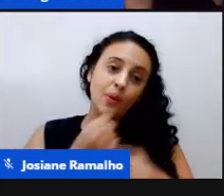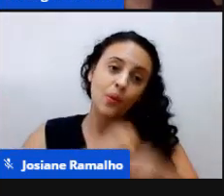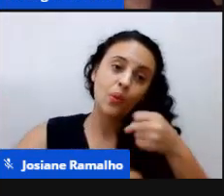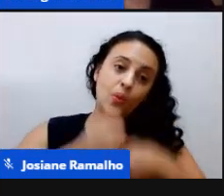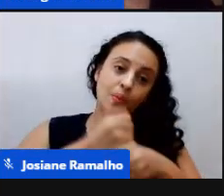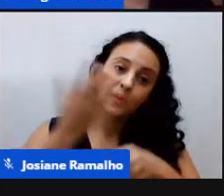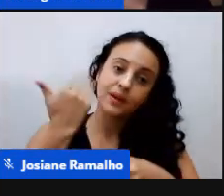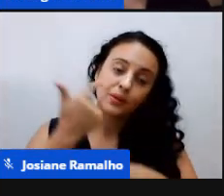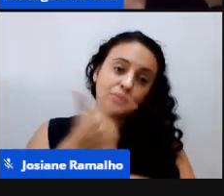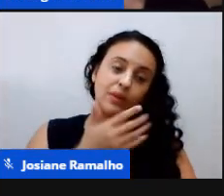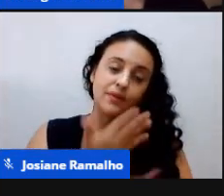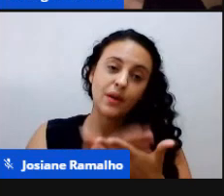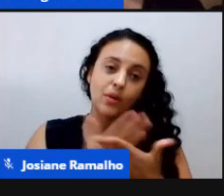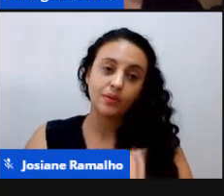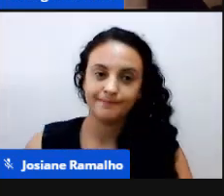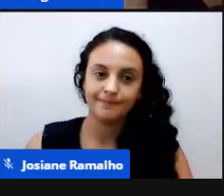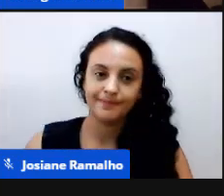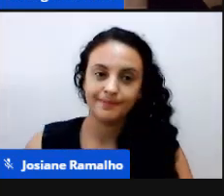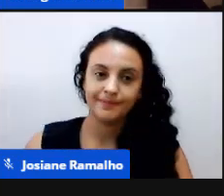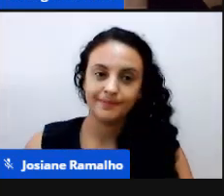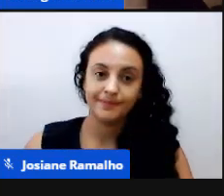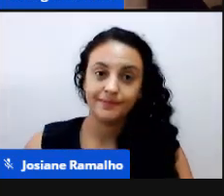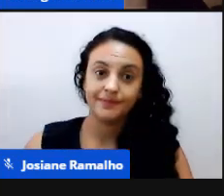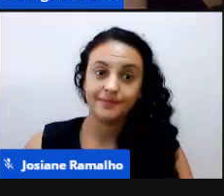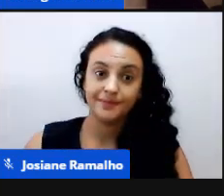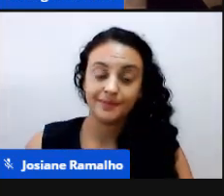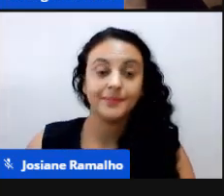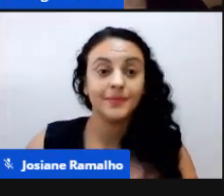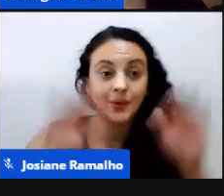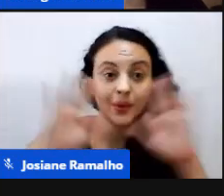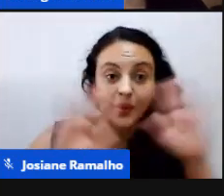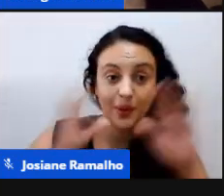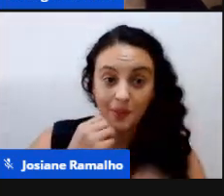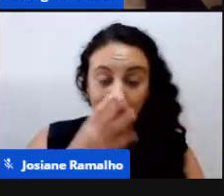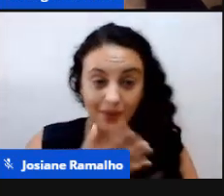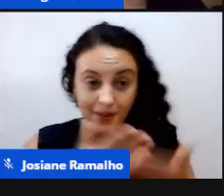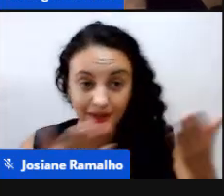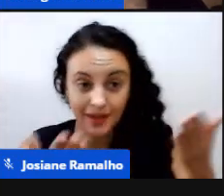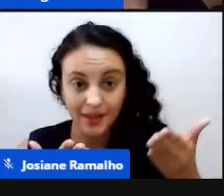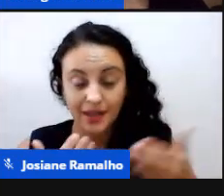vamos lá olhar o vídeo agora. Olá, galera, tudo bem com vocês?